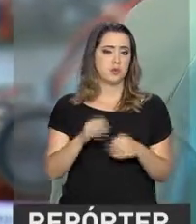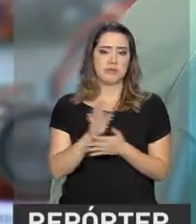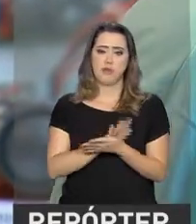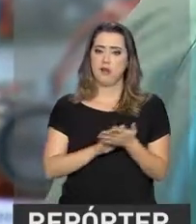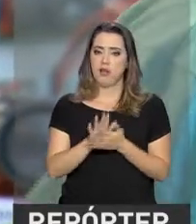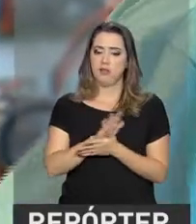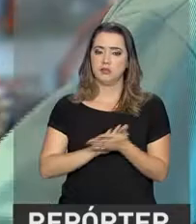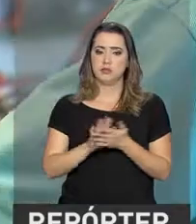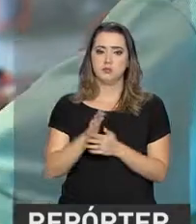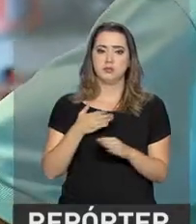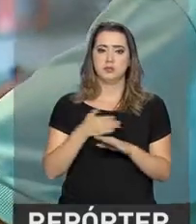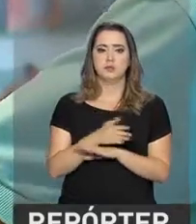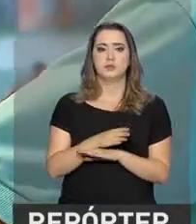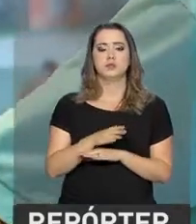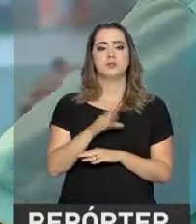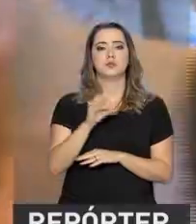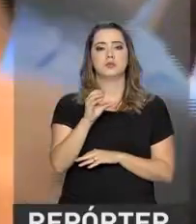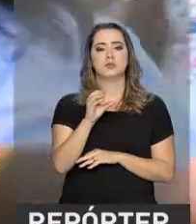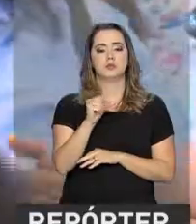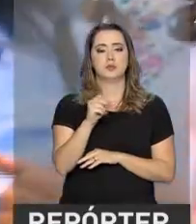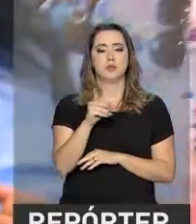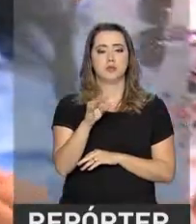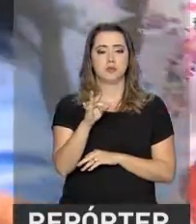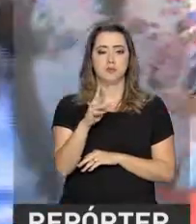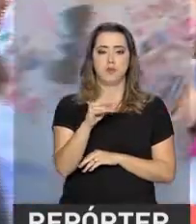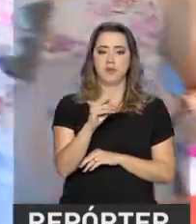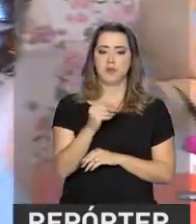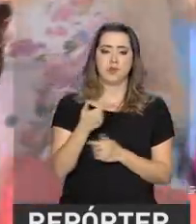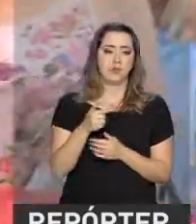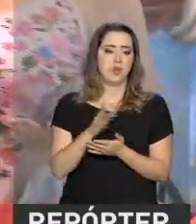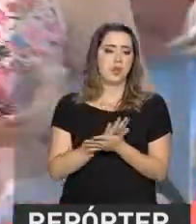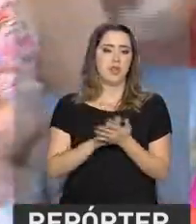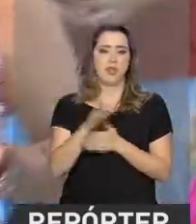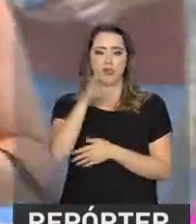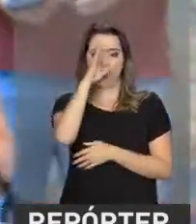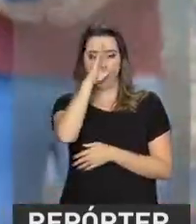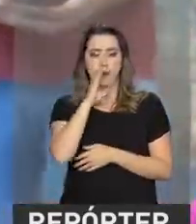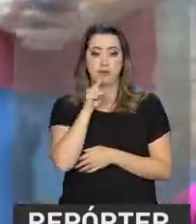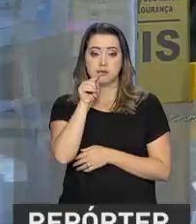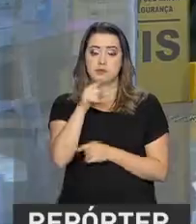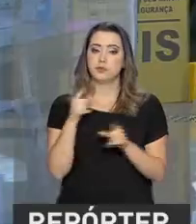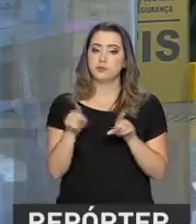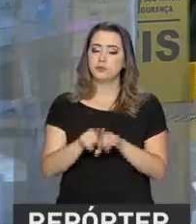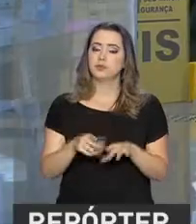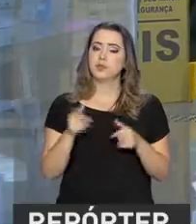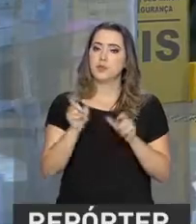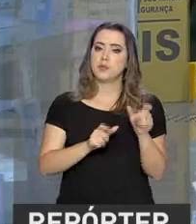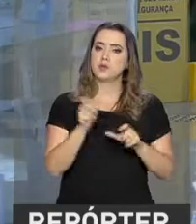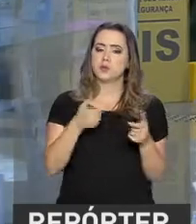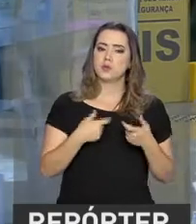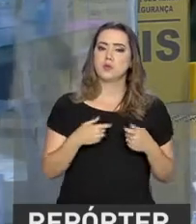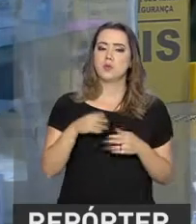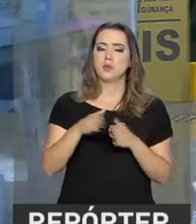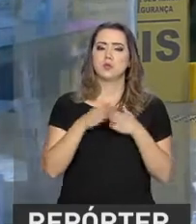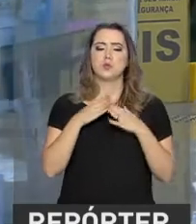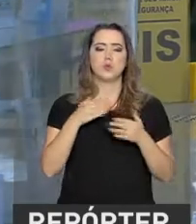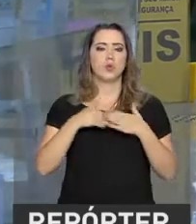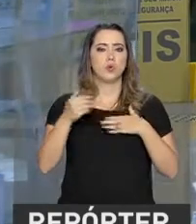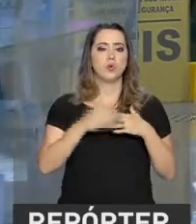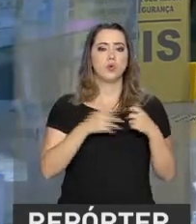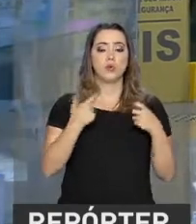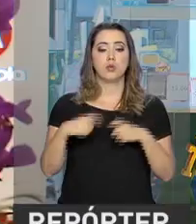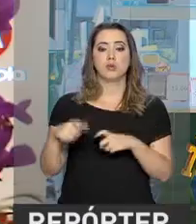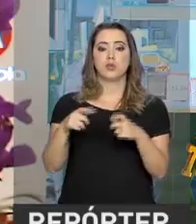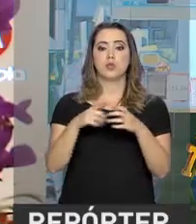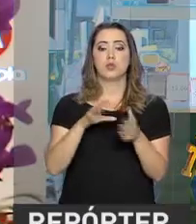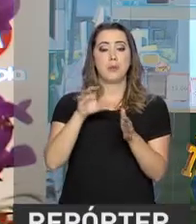fazer nada para entrar no cadastro positivo. Também não terá custo. O projeto prevê ainda que o cidadão possa solicitar a qualquer instituição de